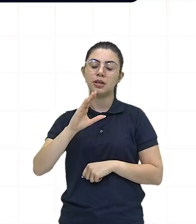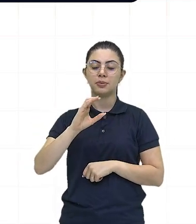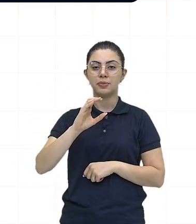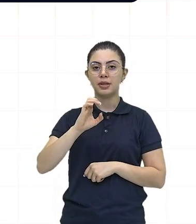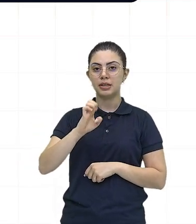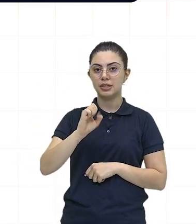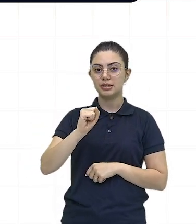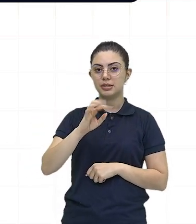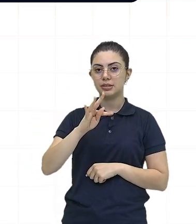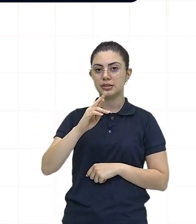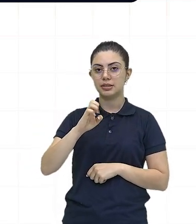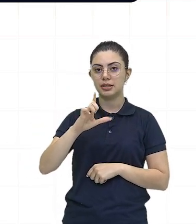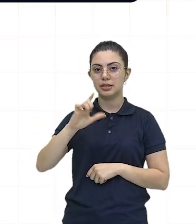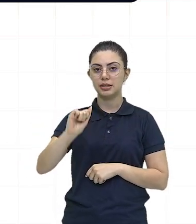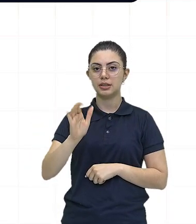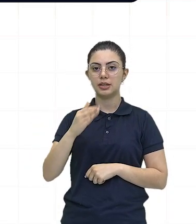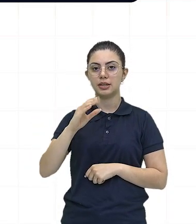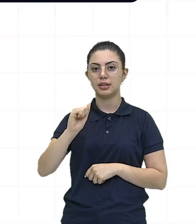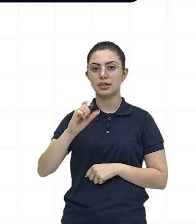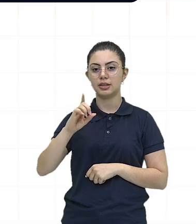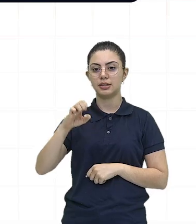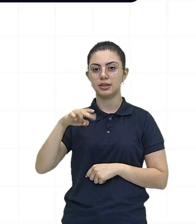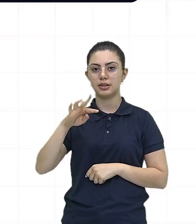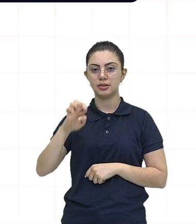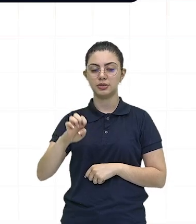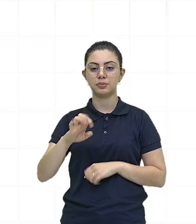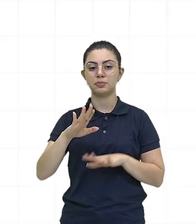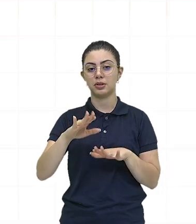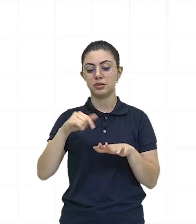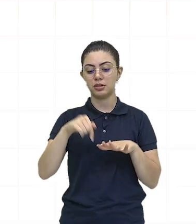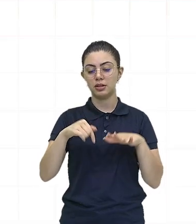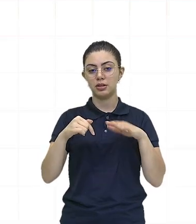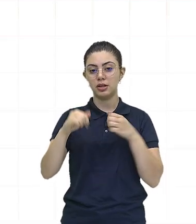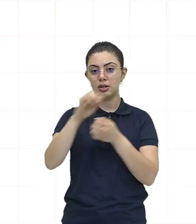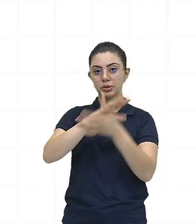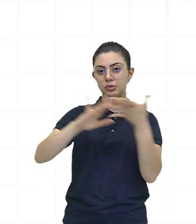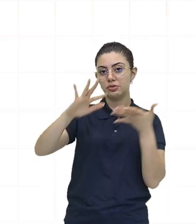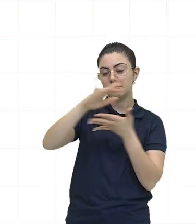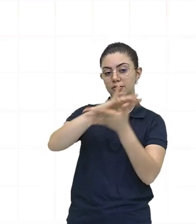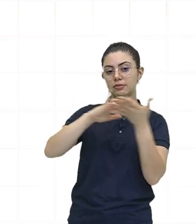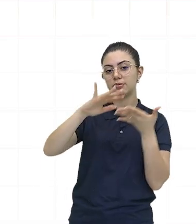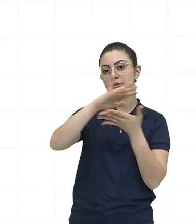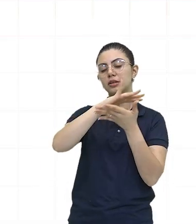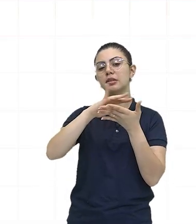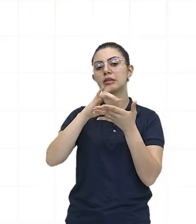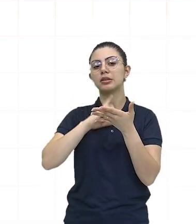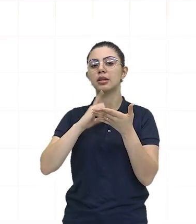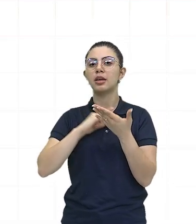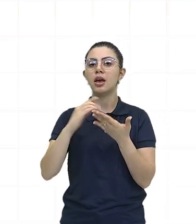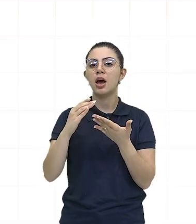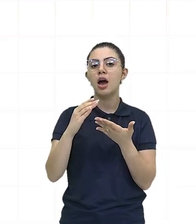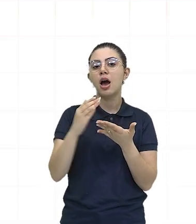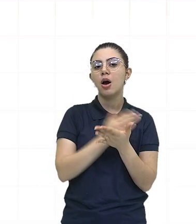nosso universo, né, nós vamos ter algumas galáxias. E o que são